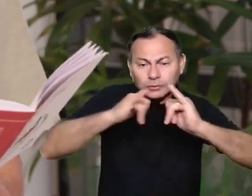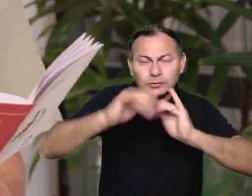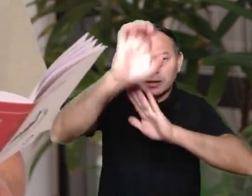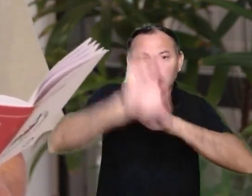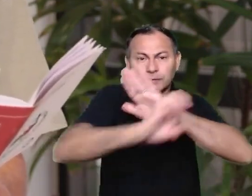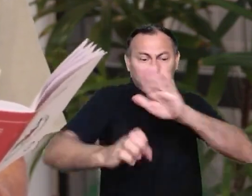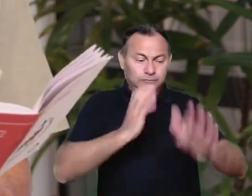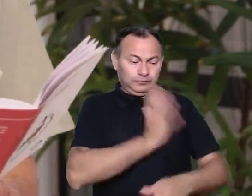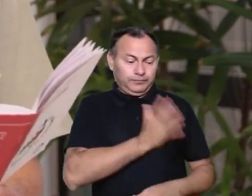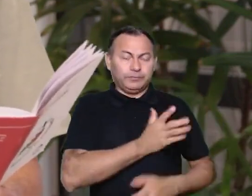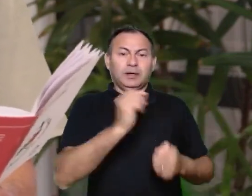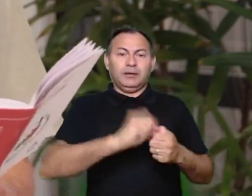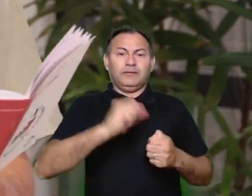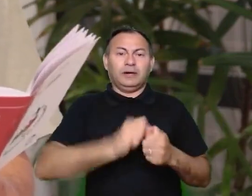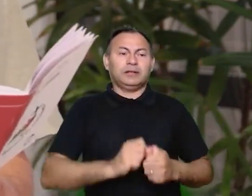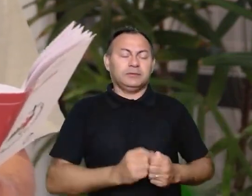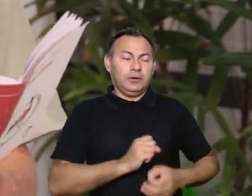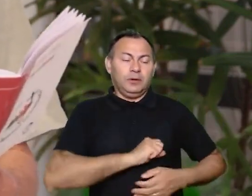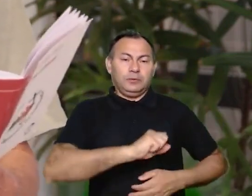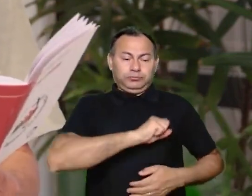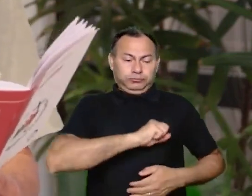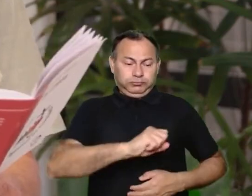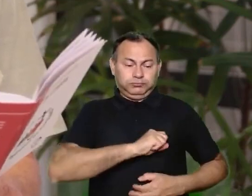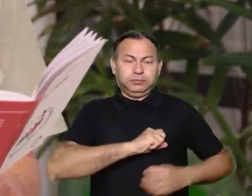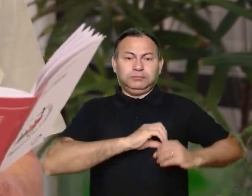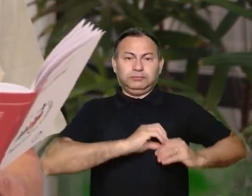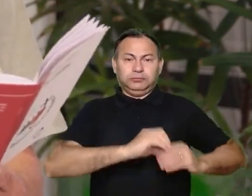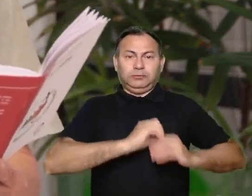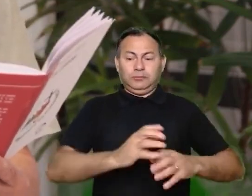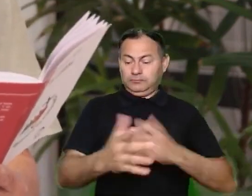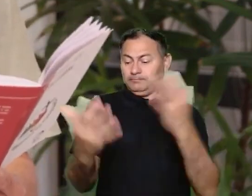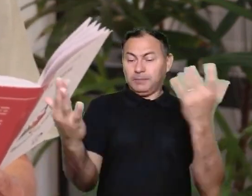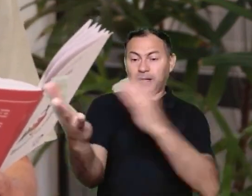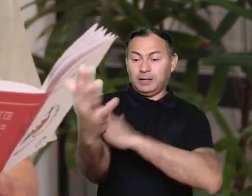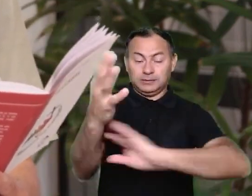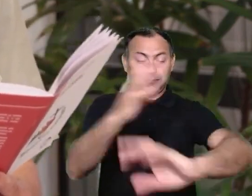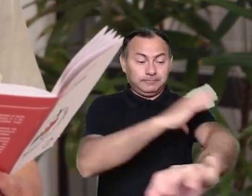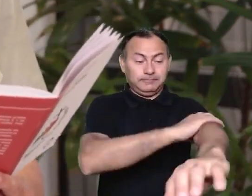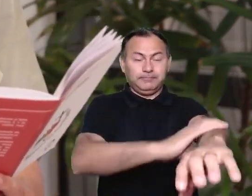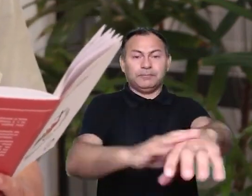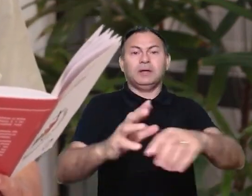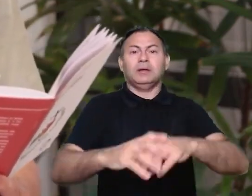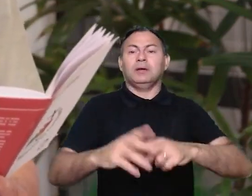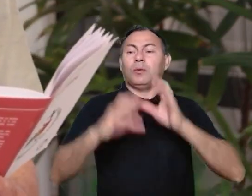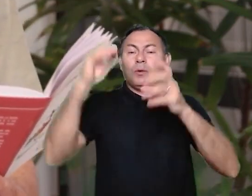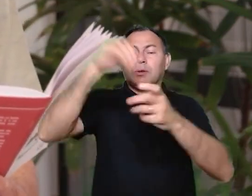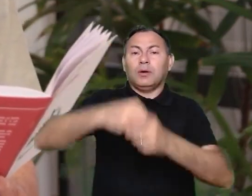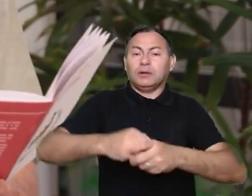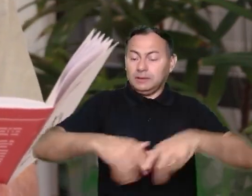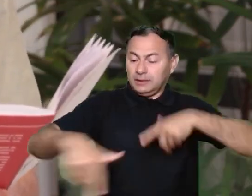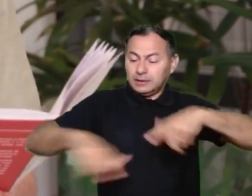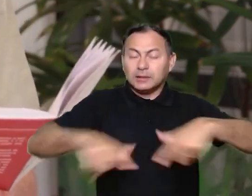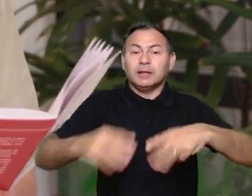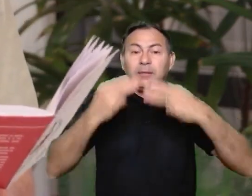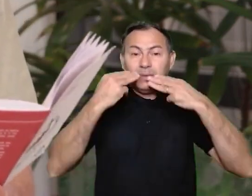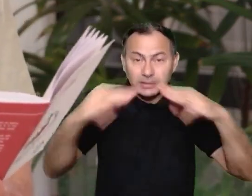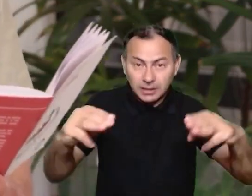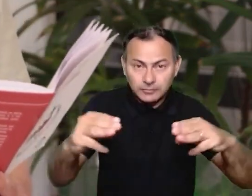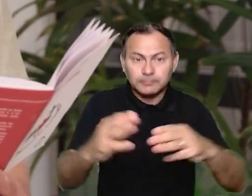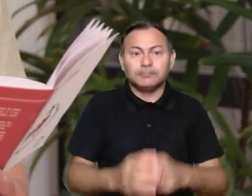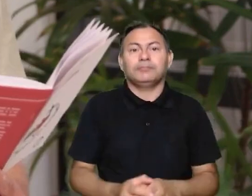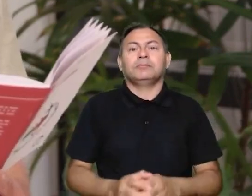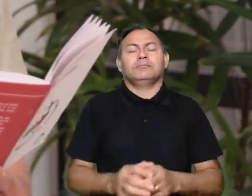evangelho, os corações que o fazem pulsar, os braços que os colocam em